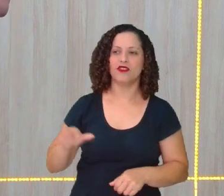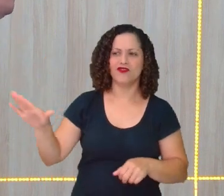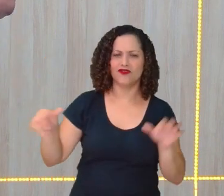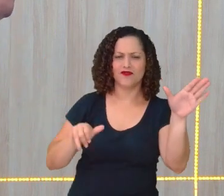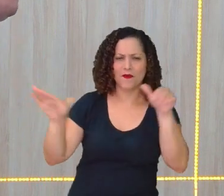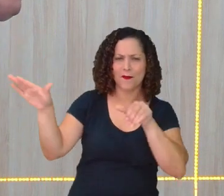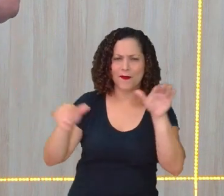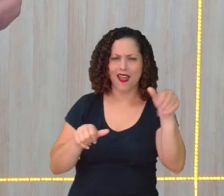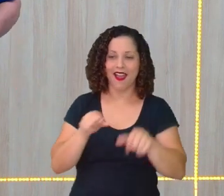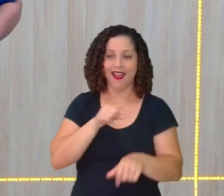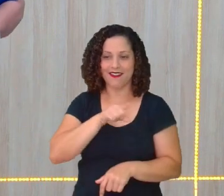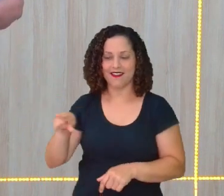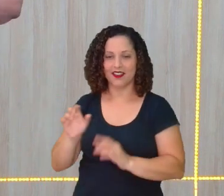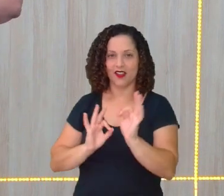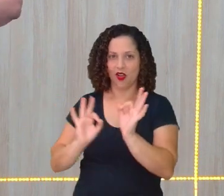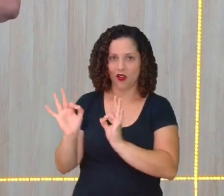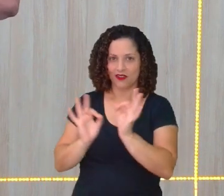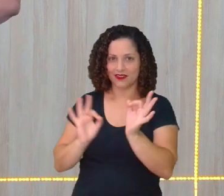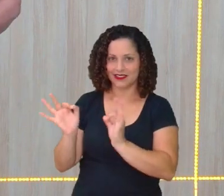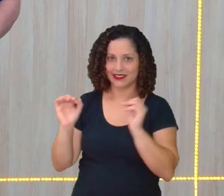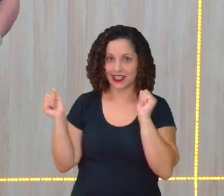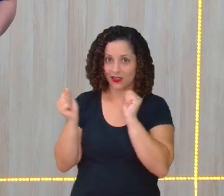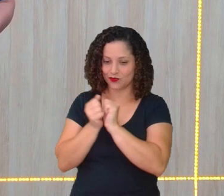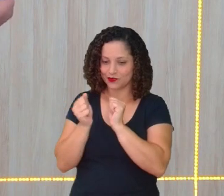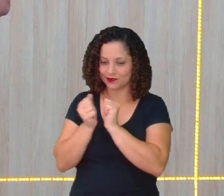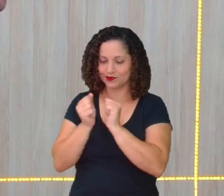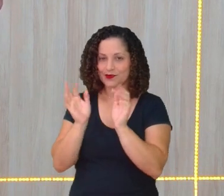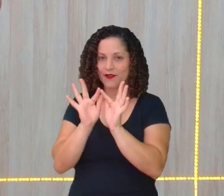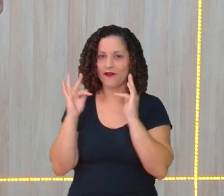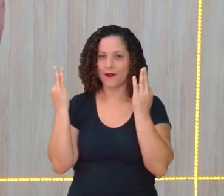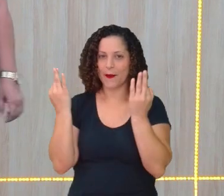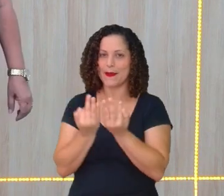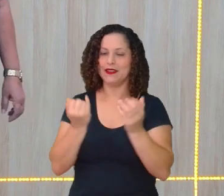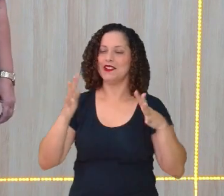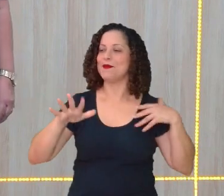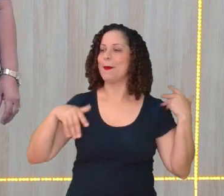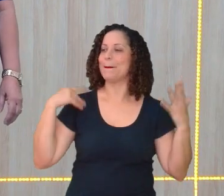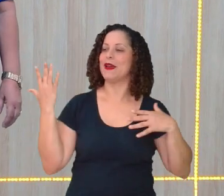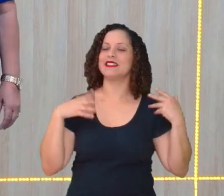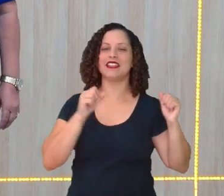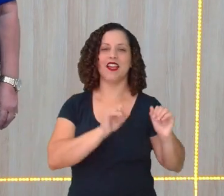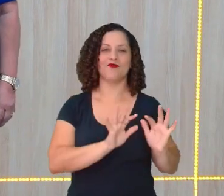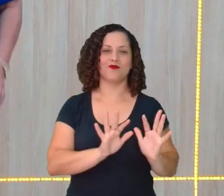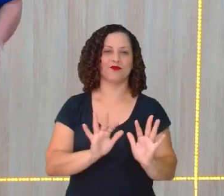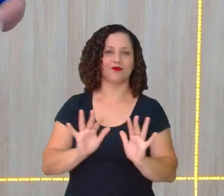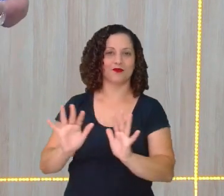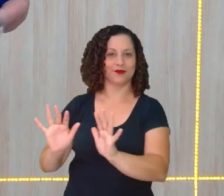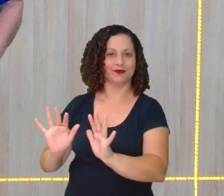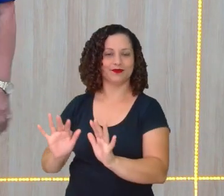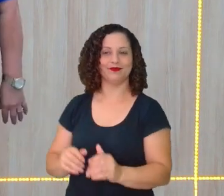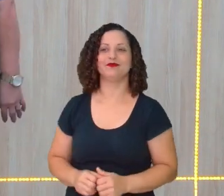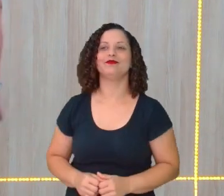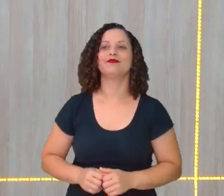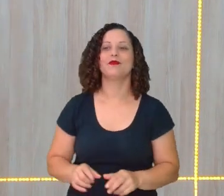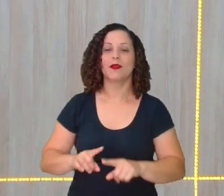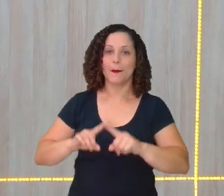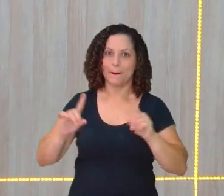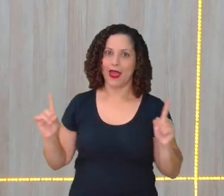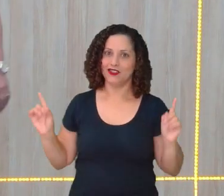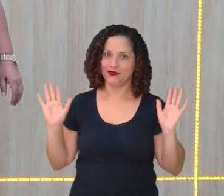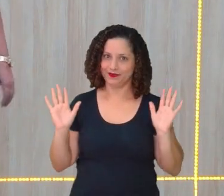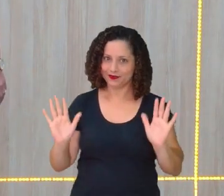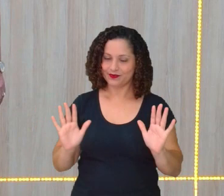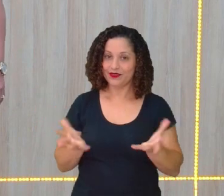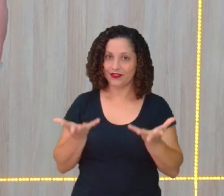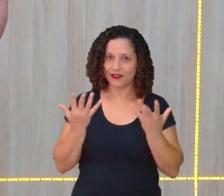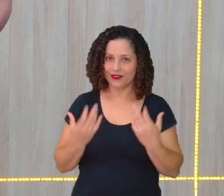ó, tentar organizar com vocês um passeio da sugestão que nós vamos apresentar. Mas, né, vamos falar